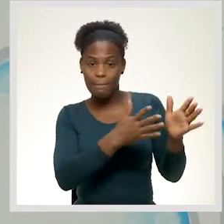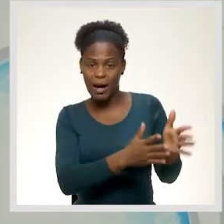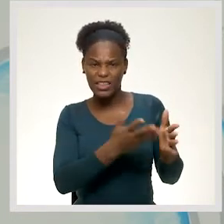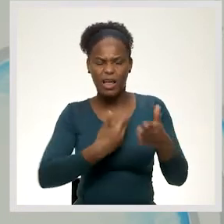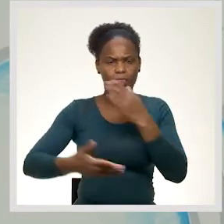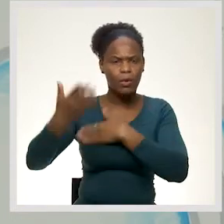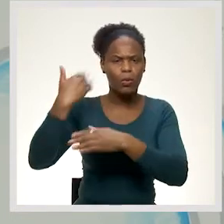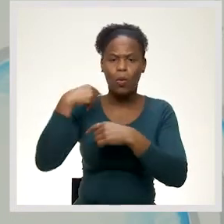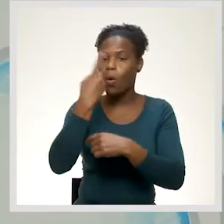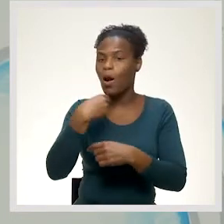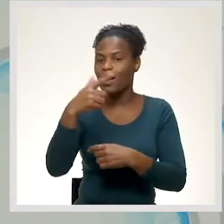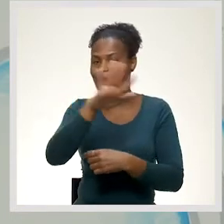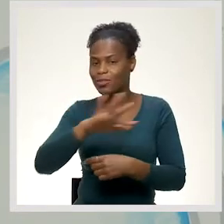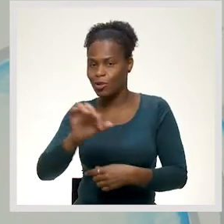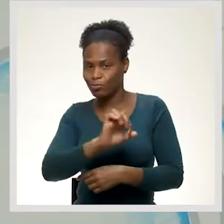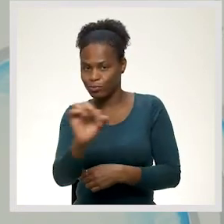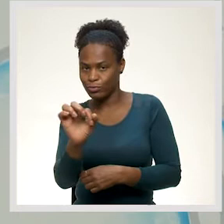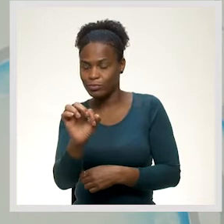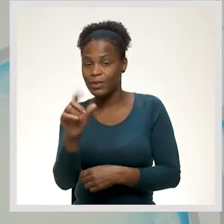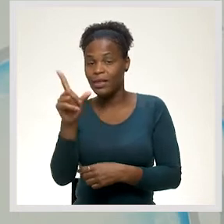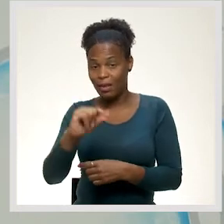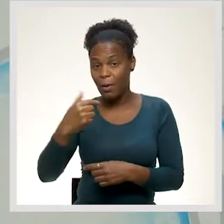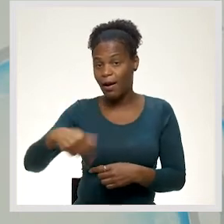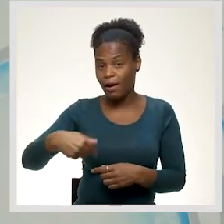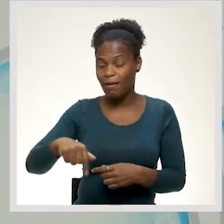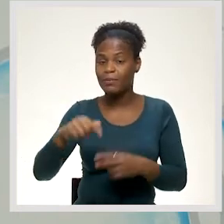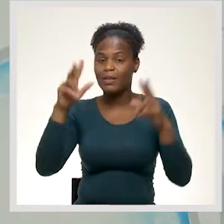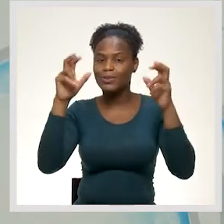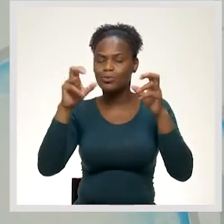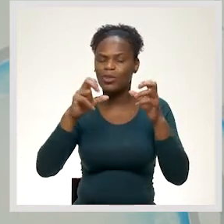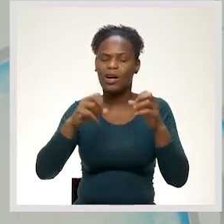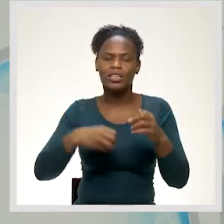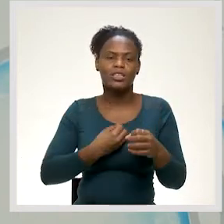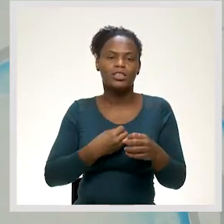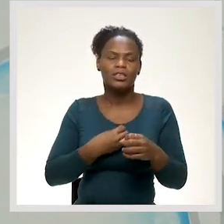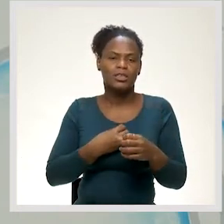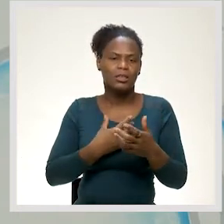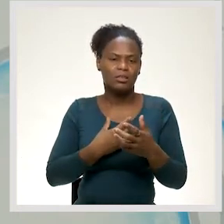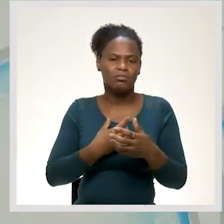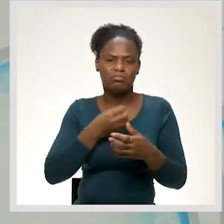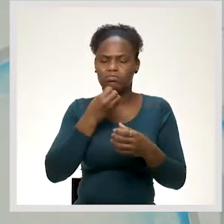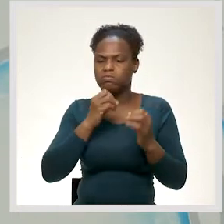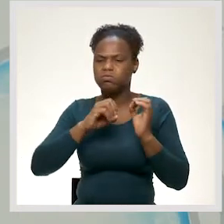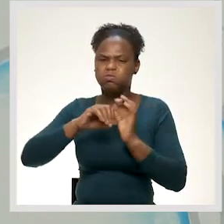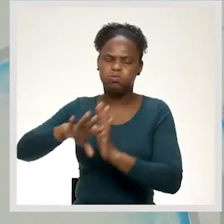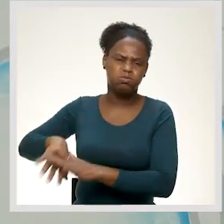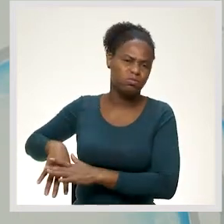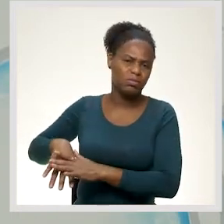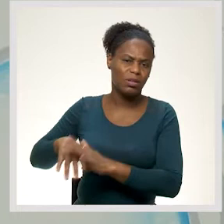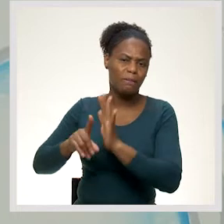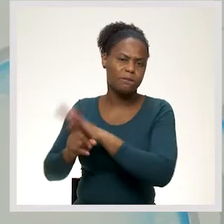tradição oral nacional. Também há a questão do abandono dos